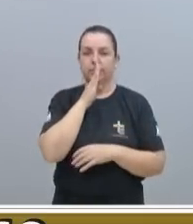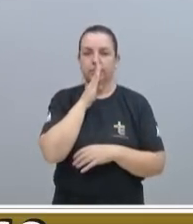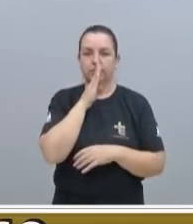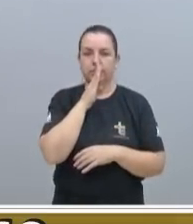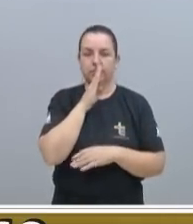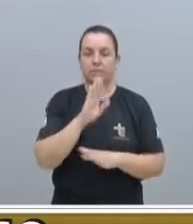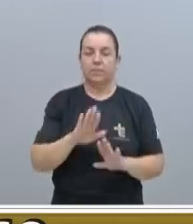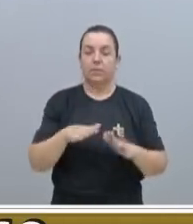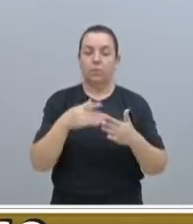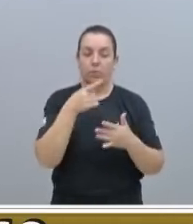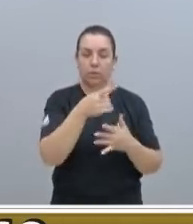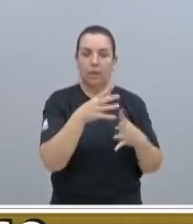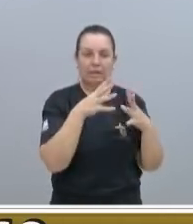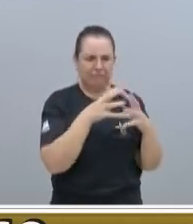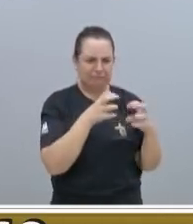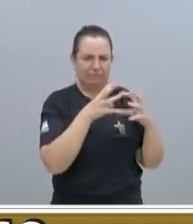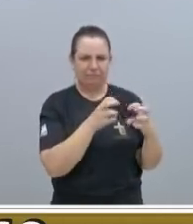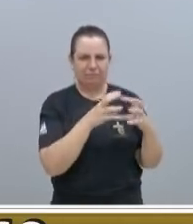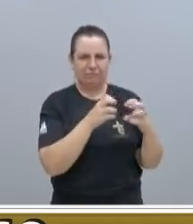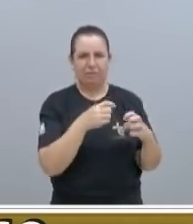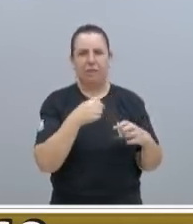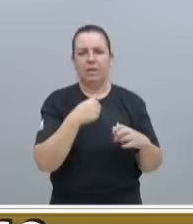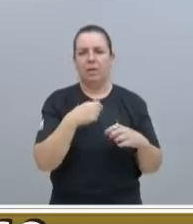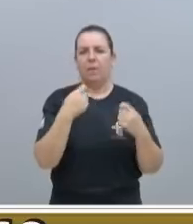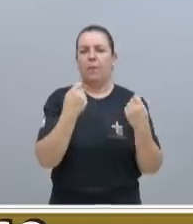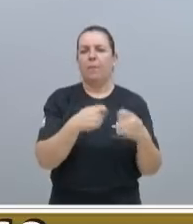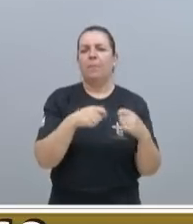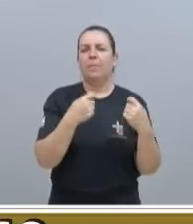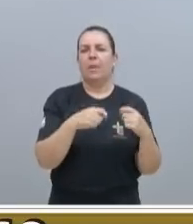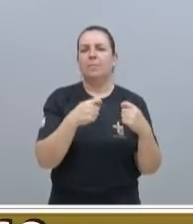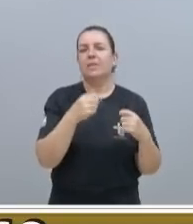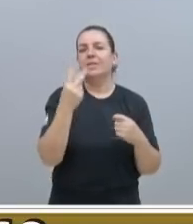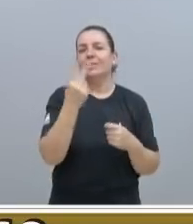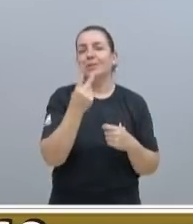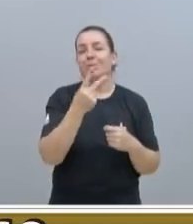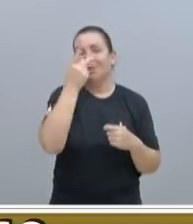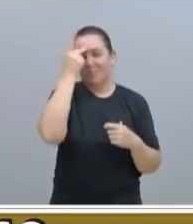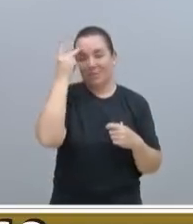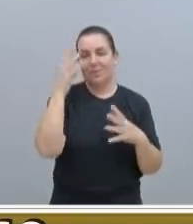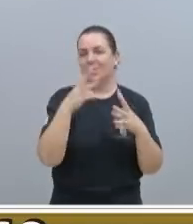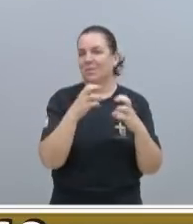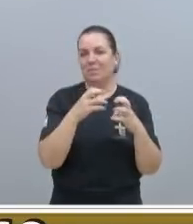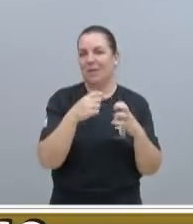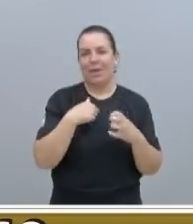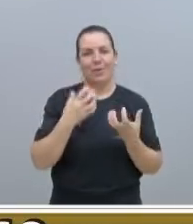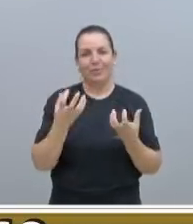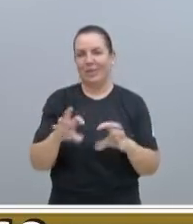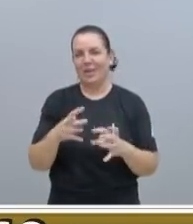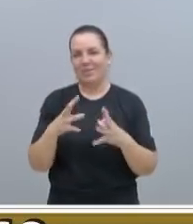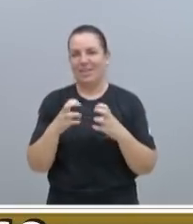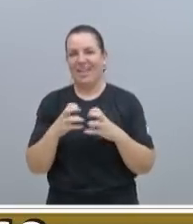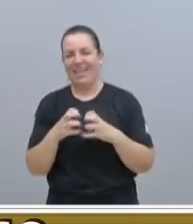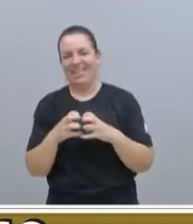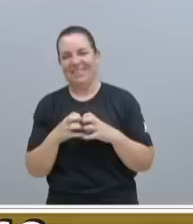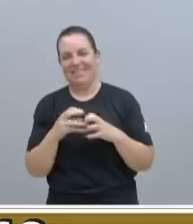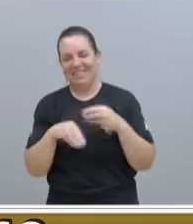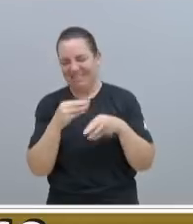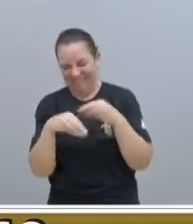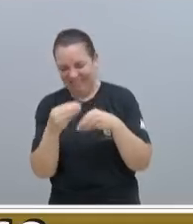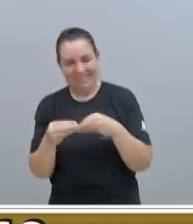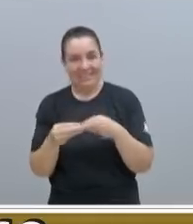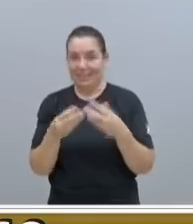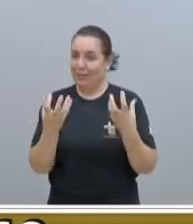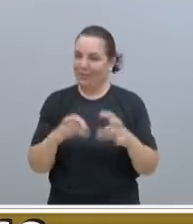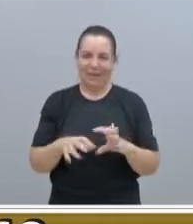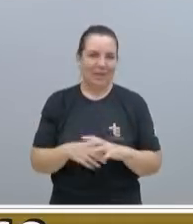quando ele quer brigar é preciso duas pessoas para brigar eu não quero briga é